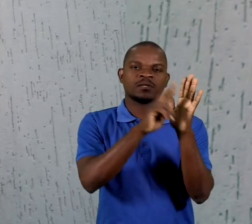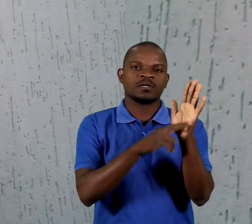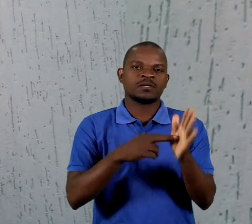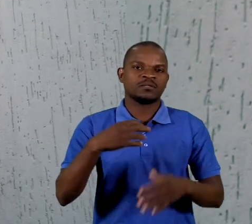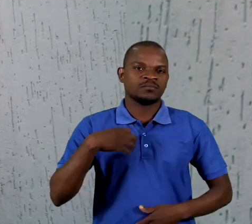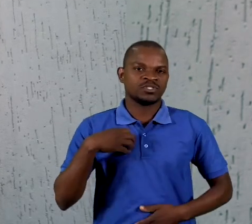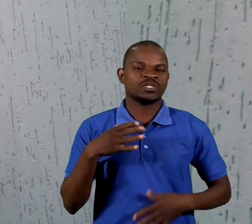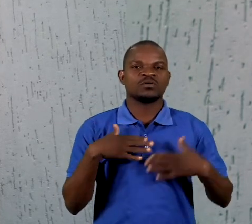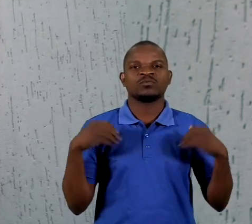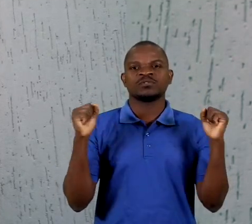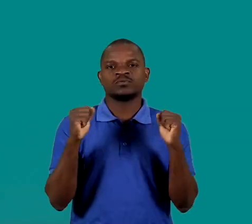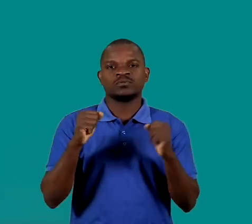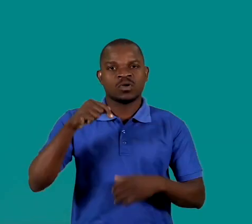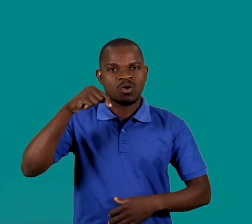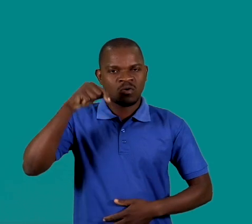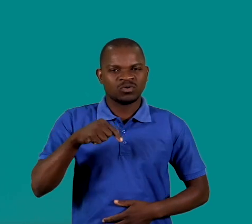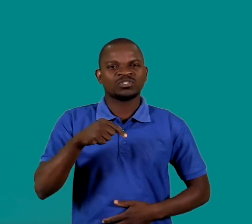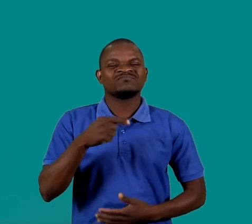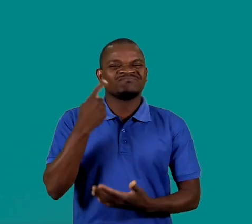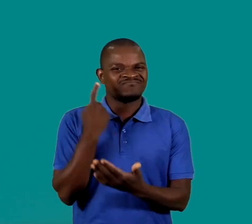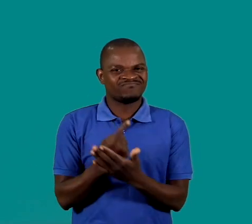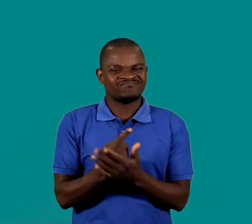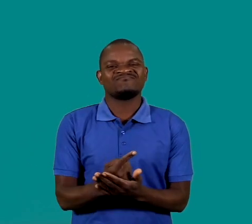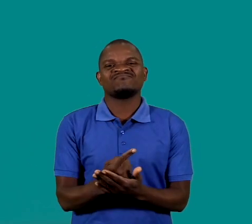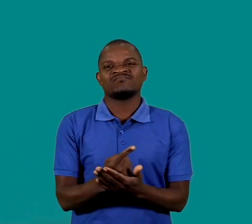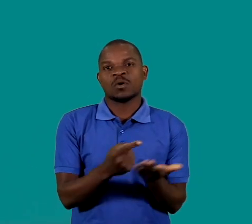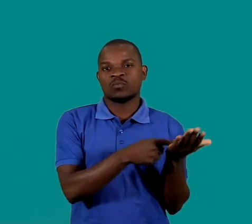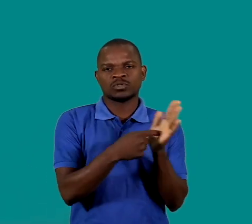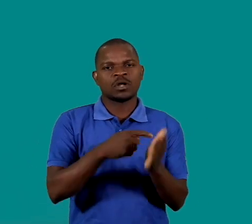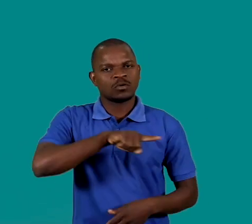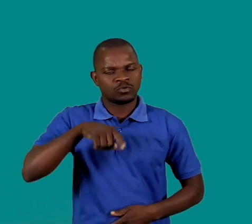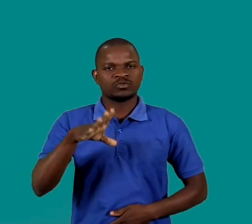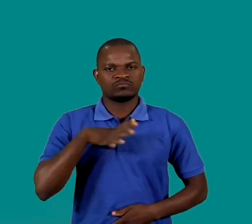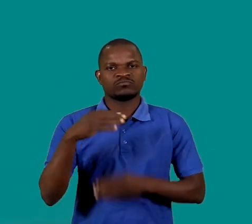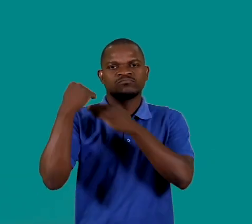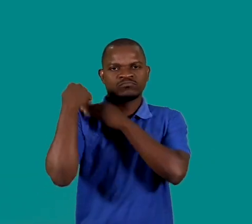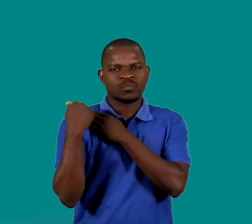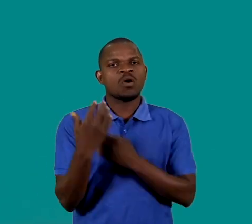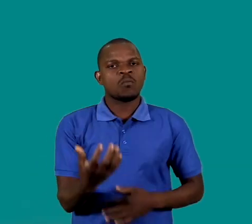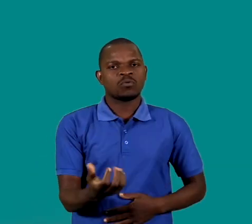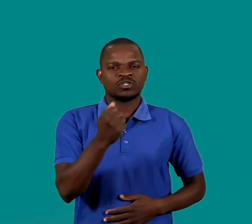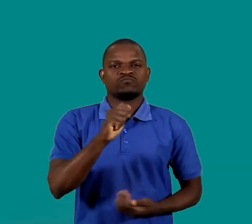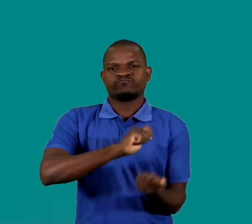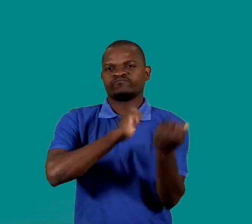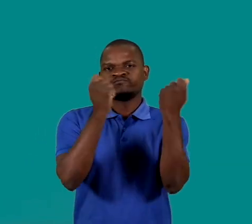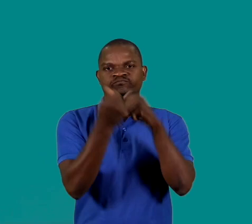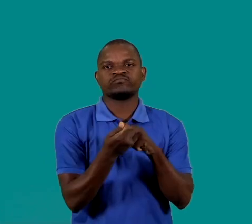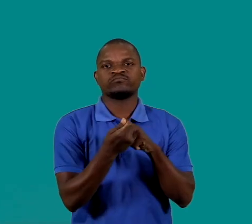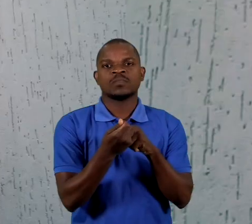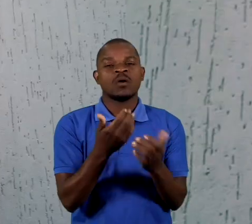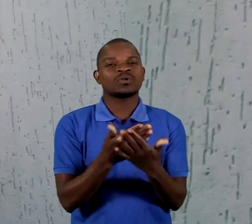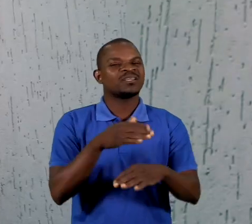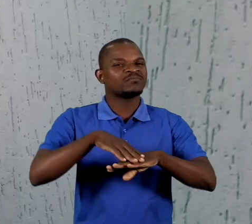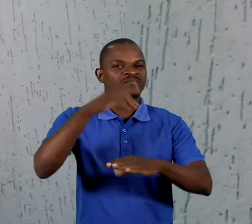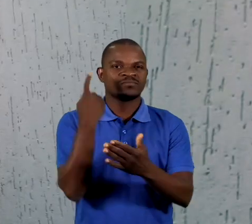as recomendações do Ministério da Saúde hoje mais do que nunca devemos mostrar que somos responsáveis e que somos agentes de mudança